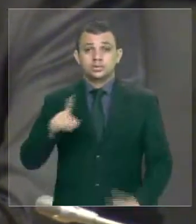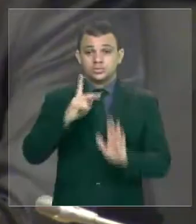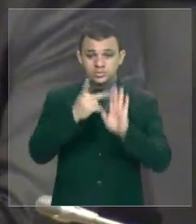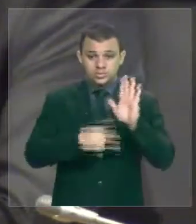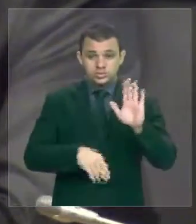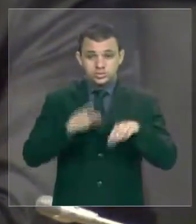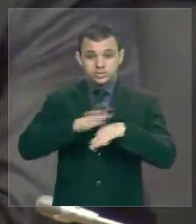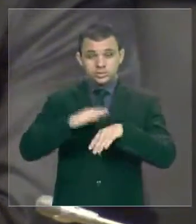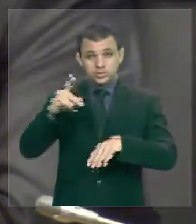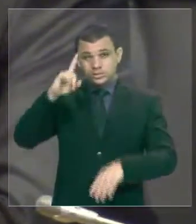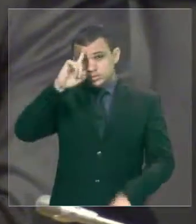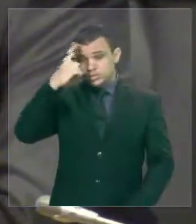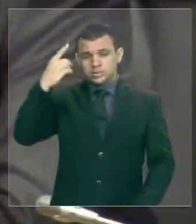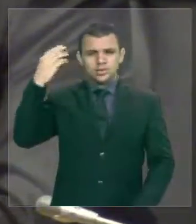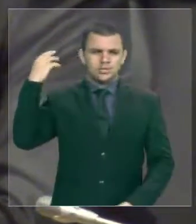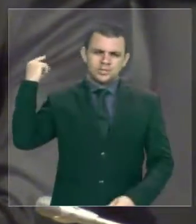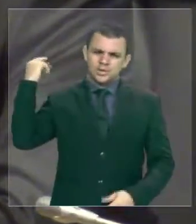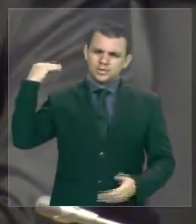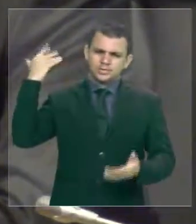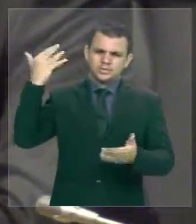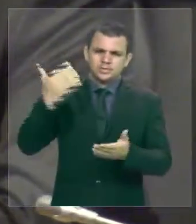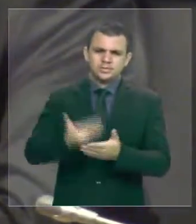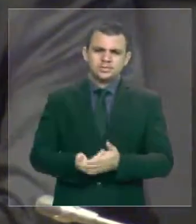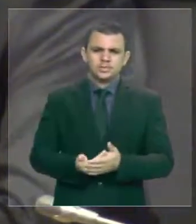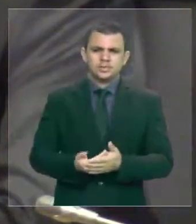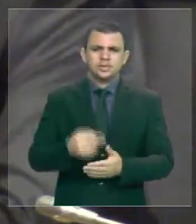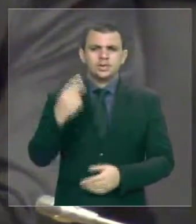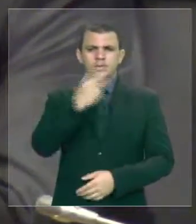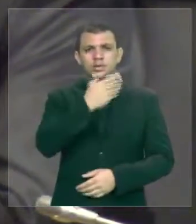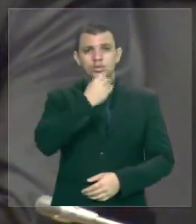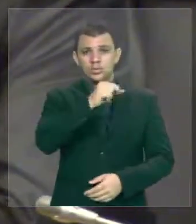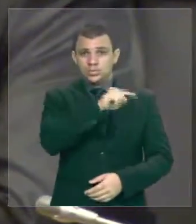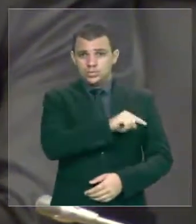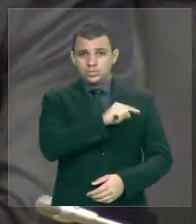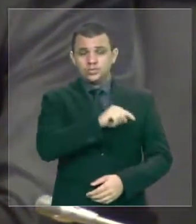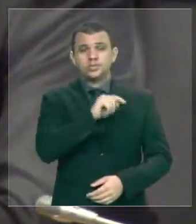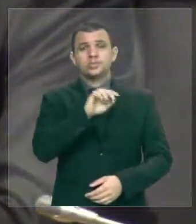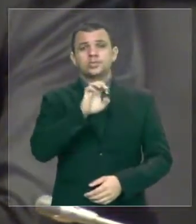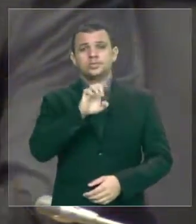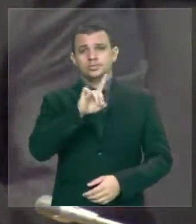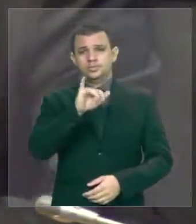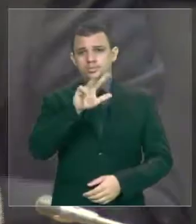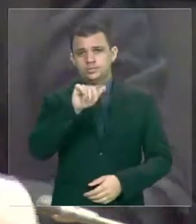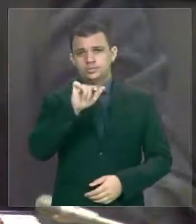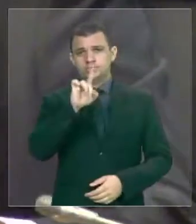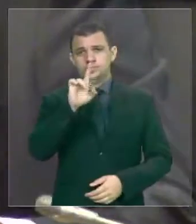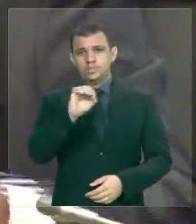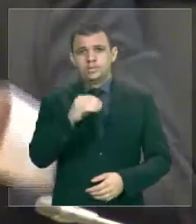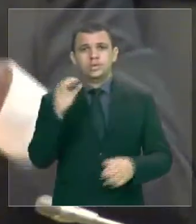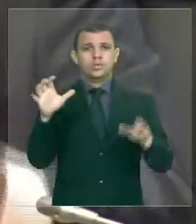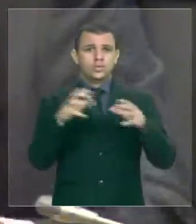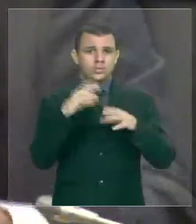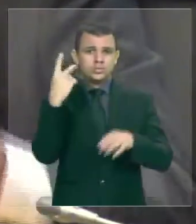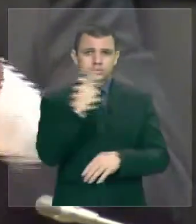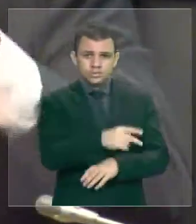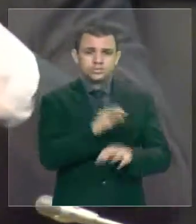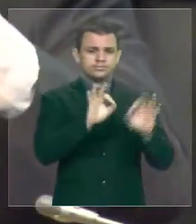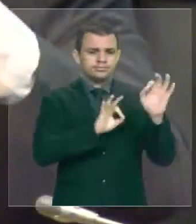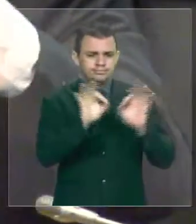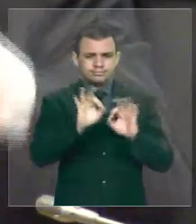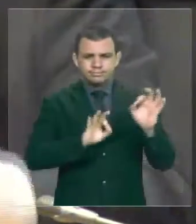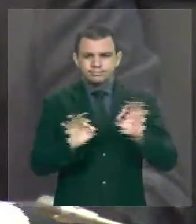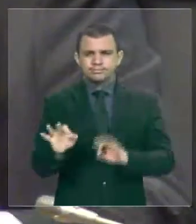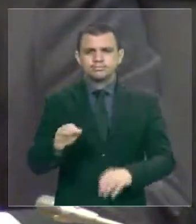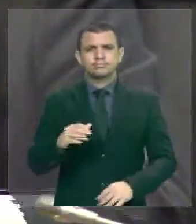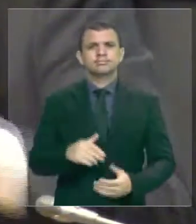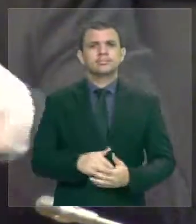idealizado já há bastante tempo por ele e por a sua equipe, planejado, rigorosamente atendendo